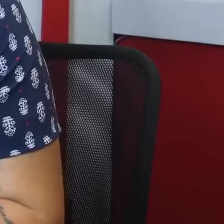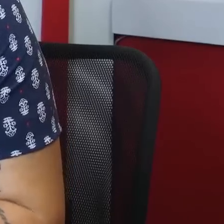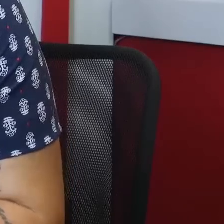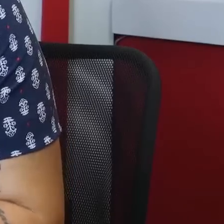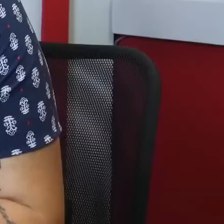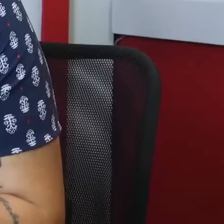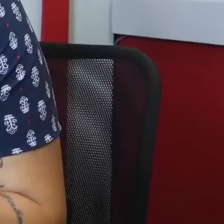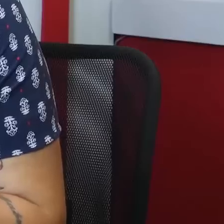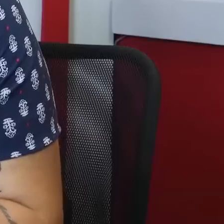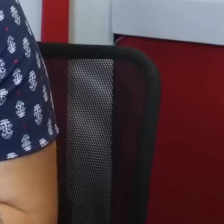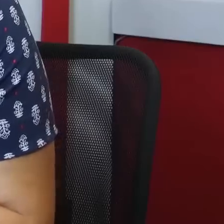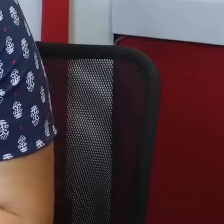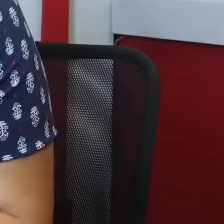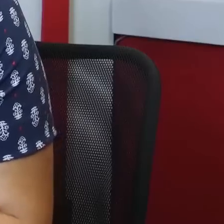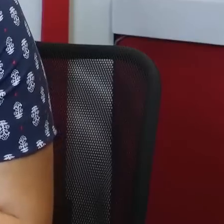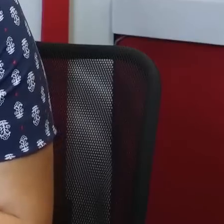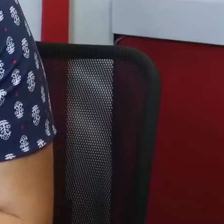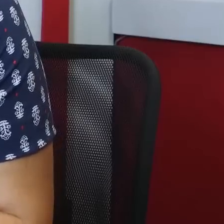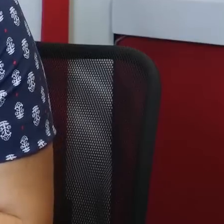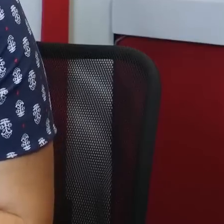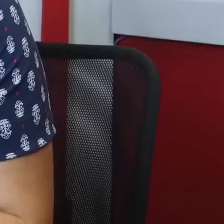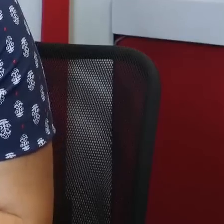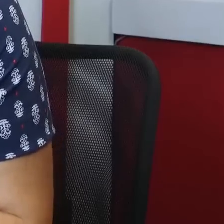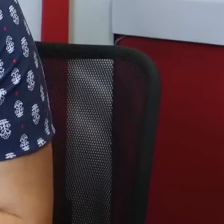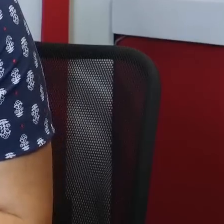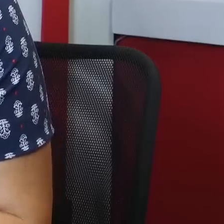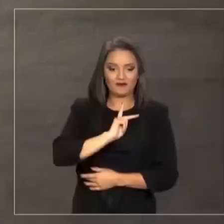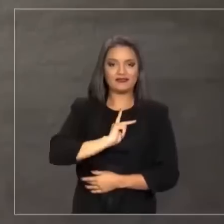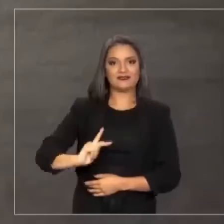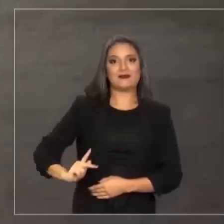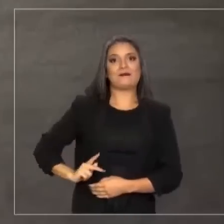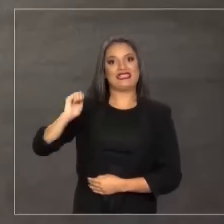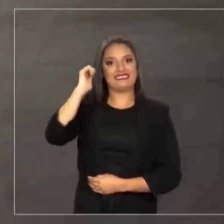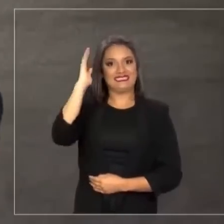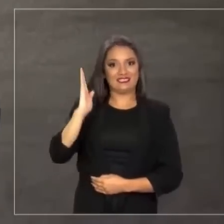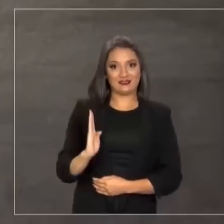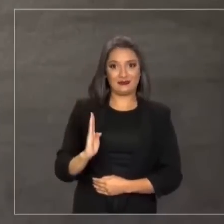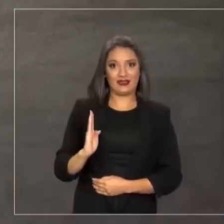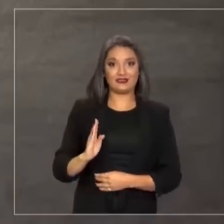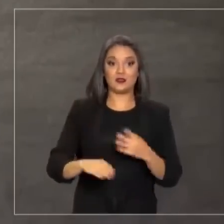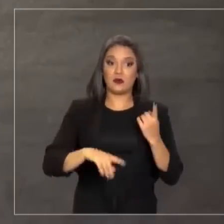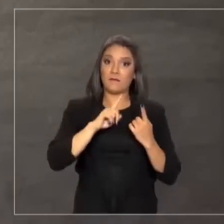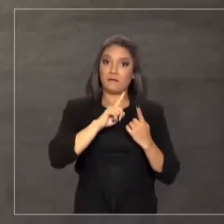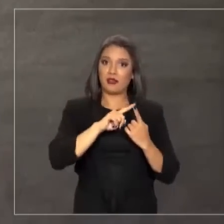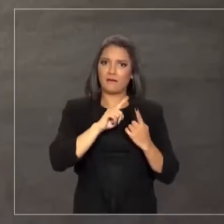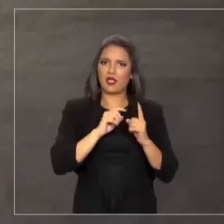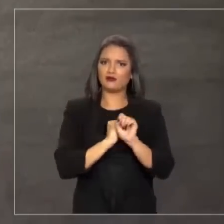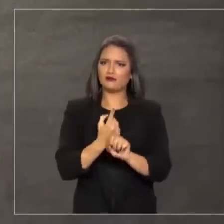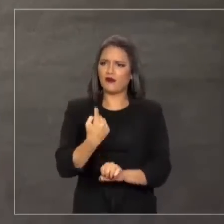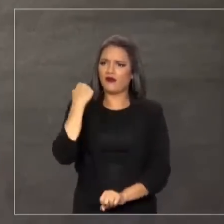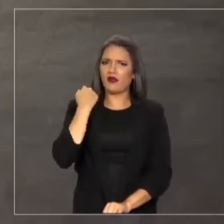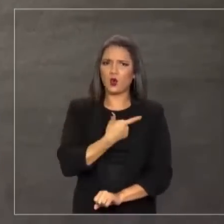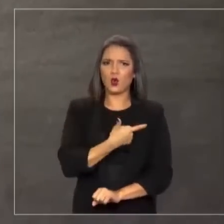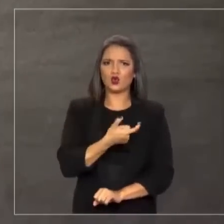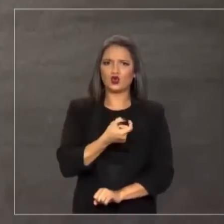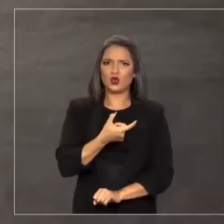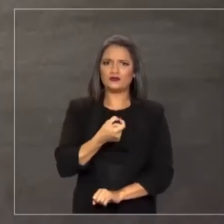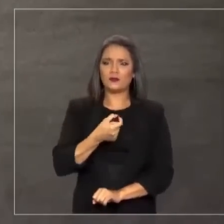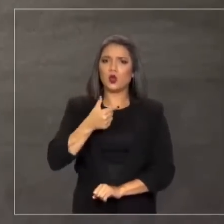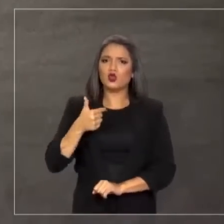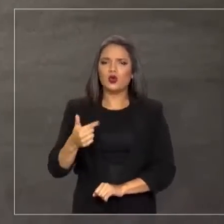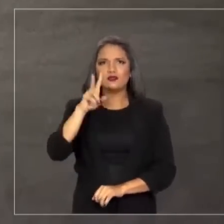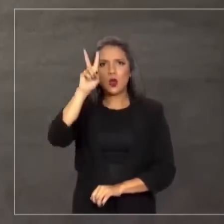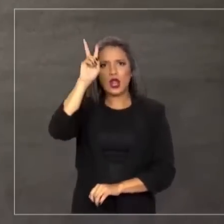o diploma pela terceira vez. Vamos acompanhar. Na minha primeira diplomação, em 2002, lembrei